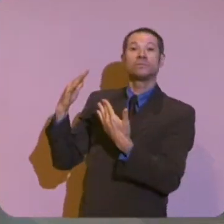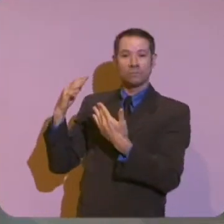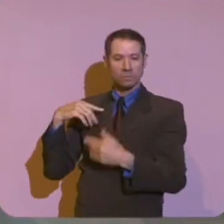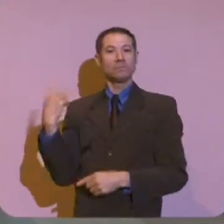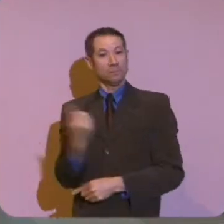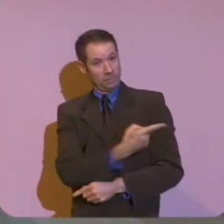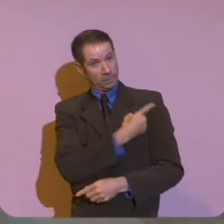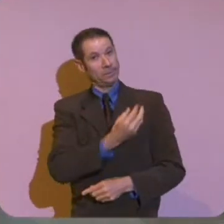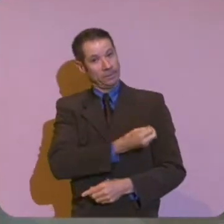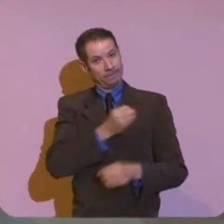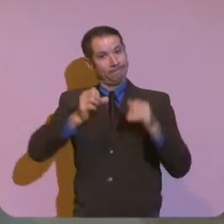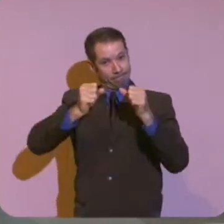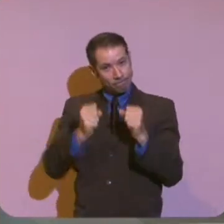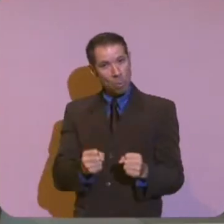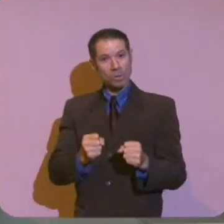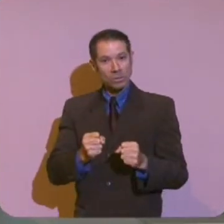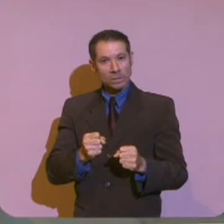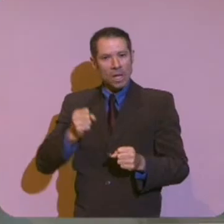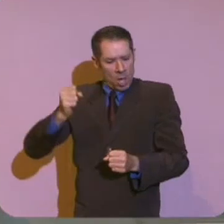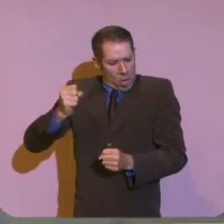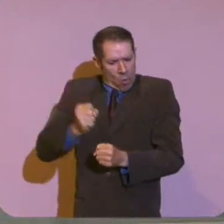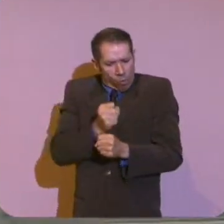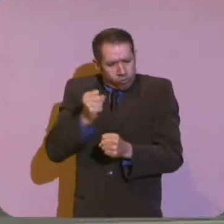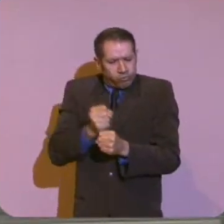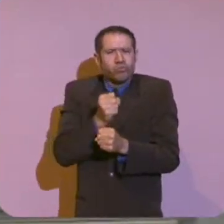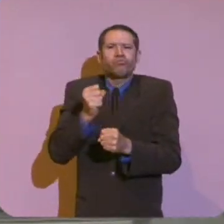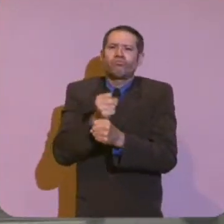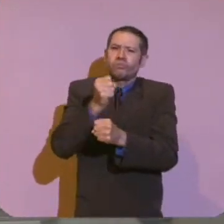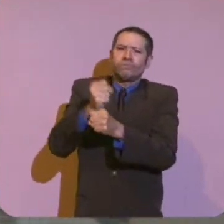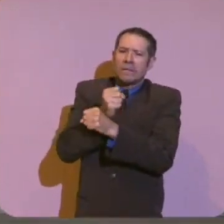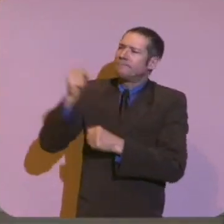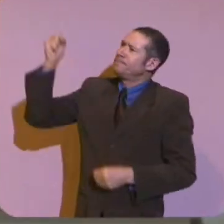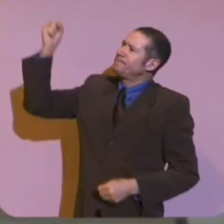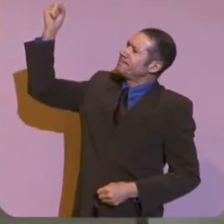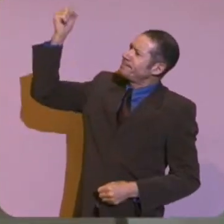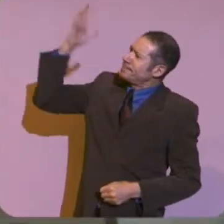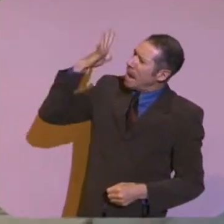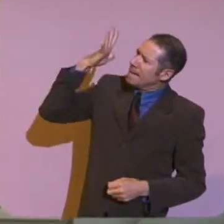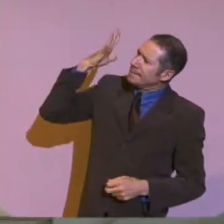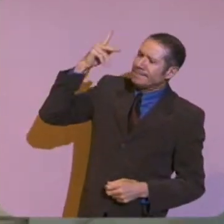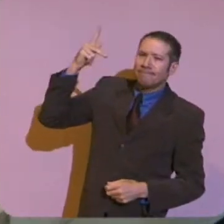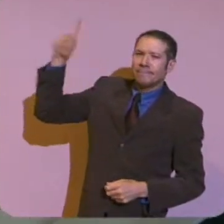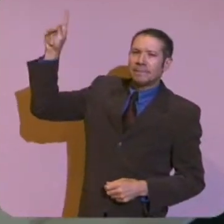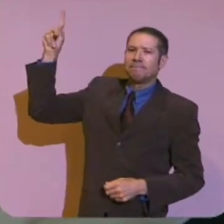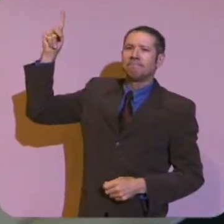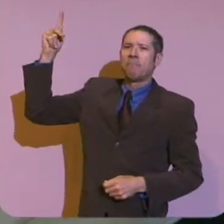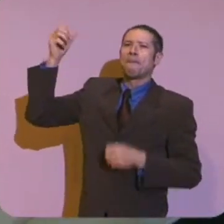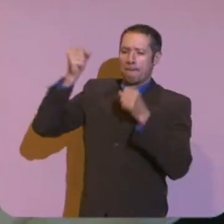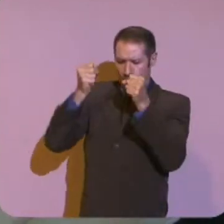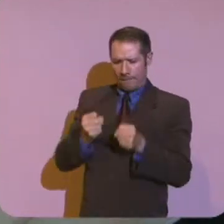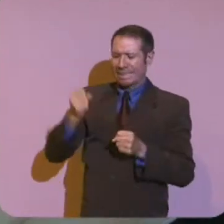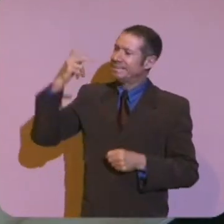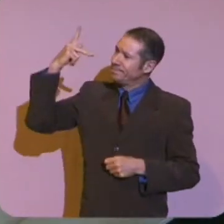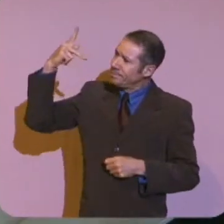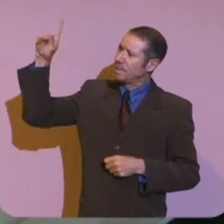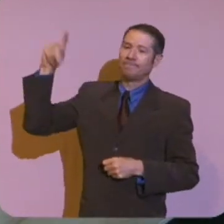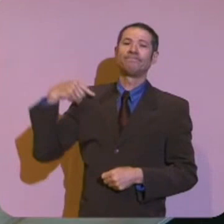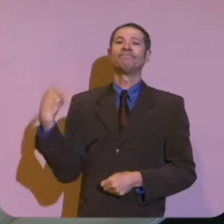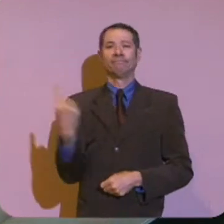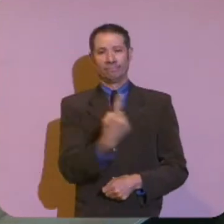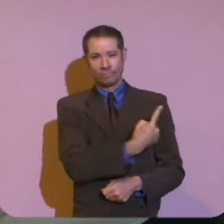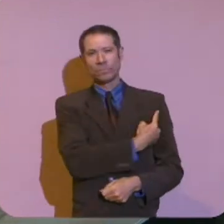nossa vida possa ser reconstruída pela graça dEle, pelo poder dEle em